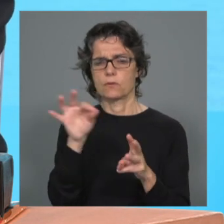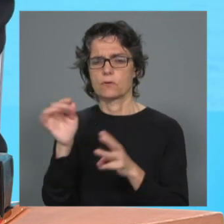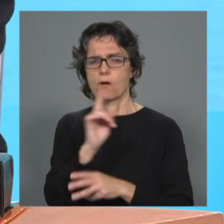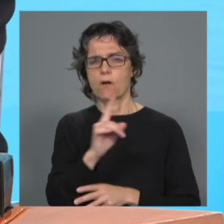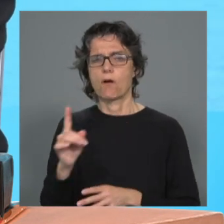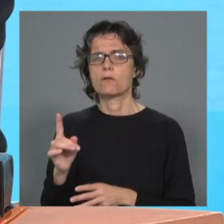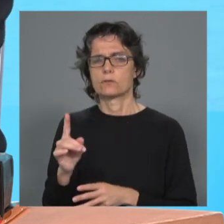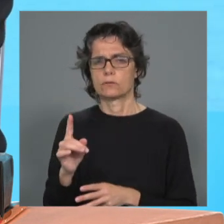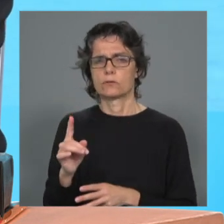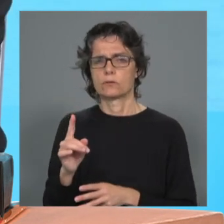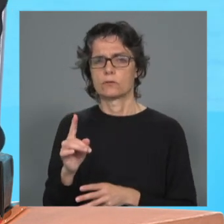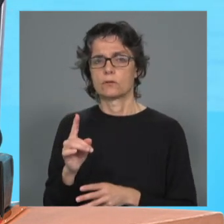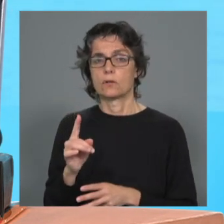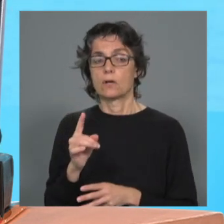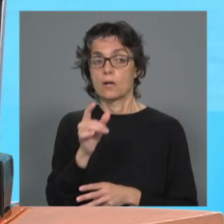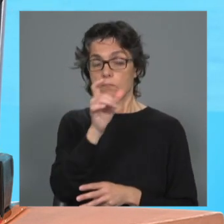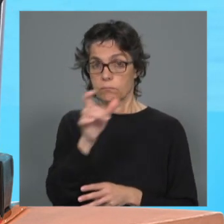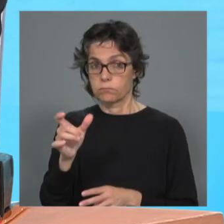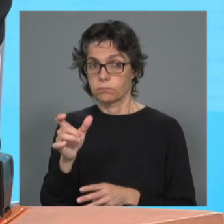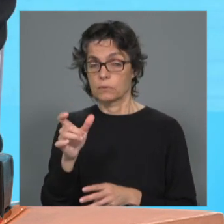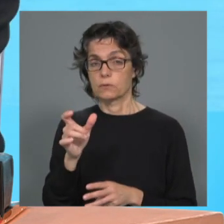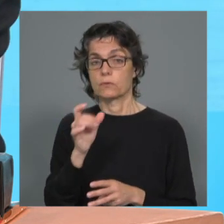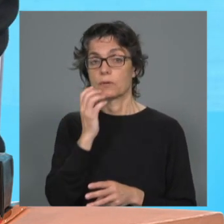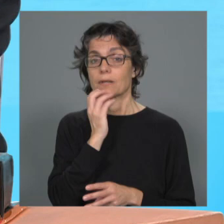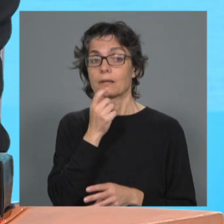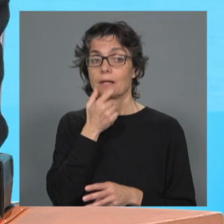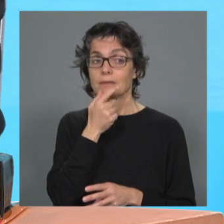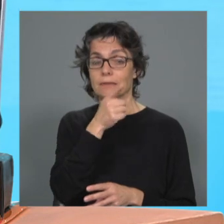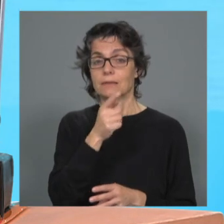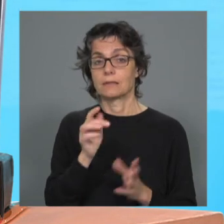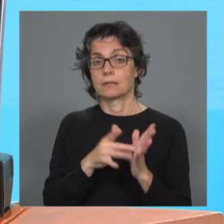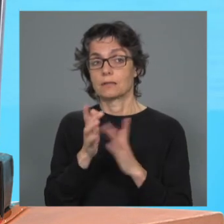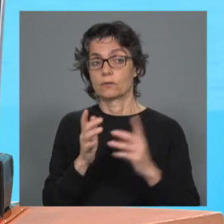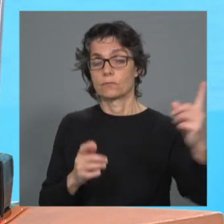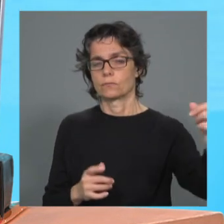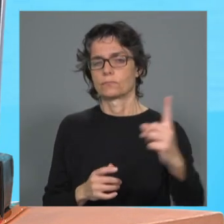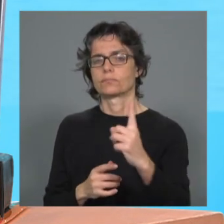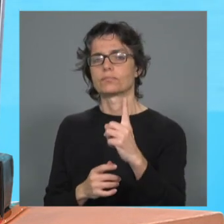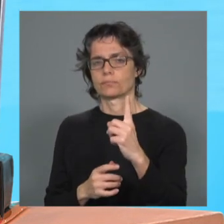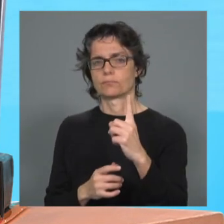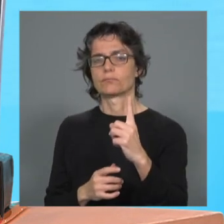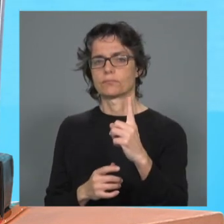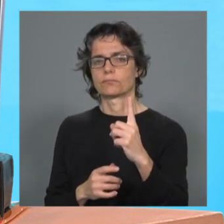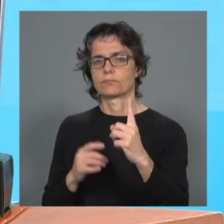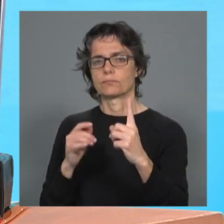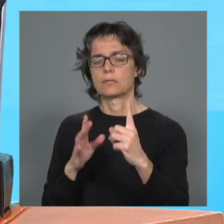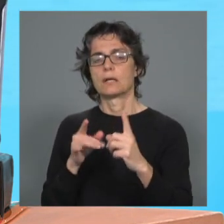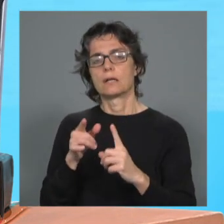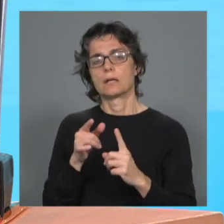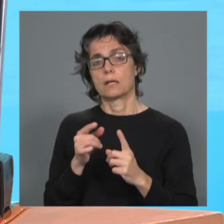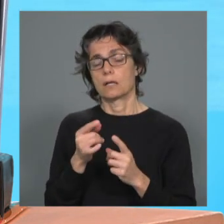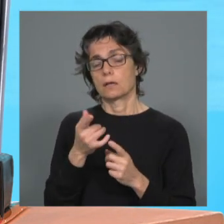daqueles a quem o ressuscitado se manifesta, ou então aqueles que têm a dita de reencontrar ressuscitado, com traços muito singulares.